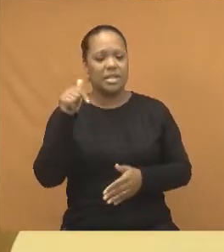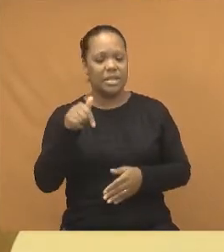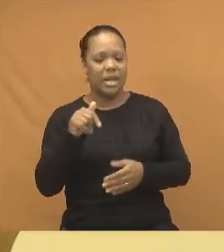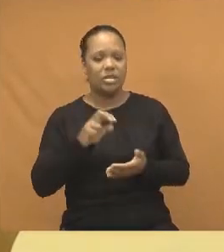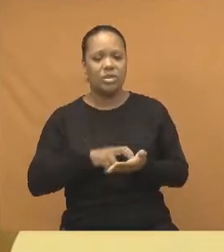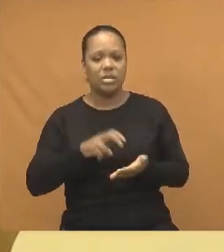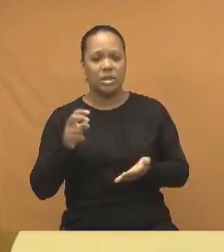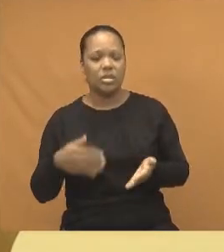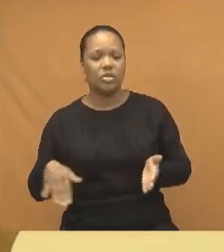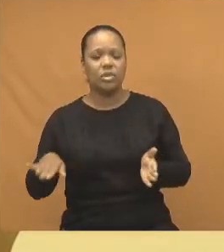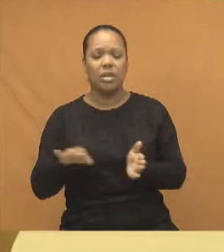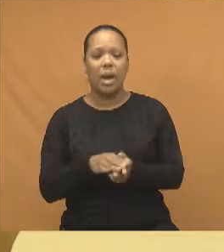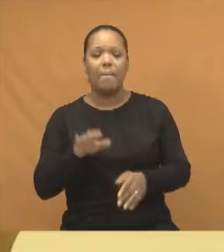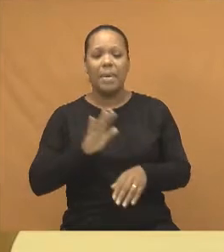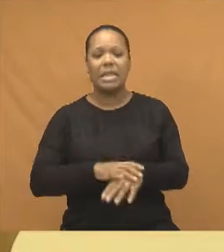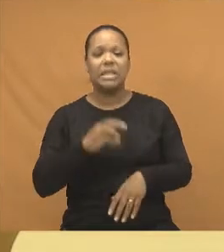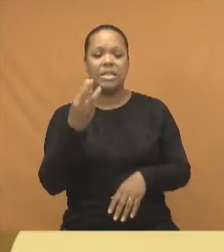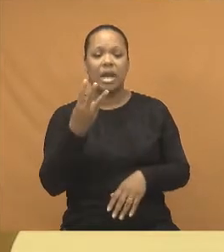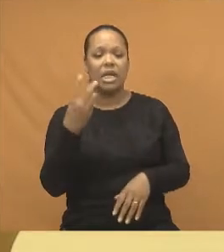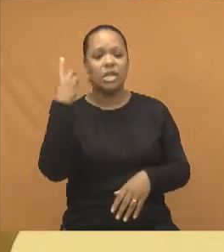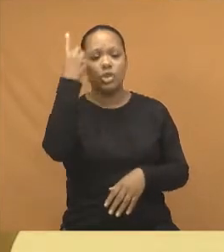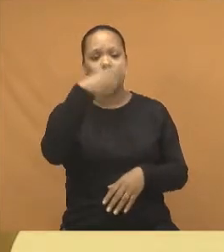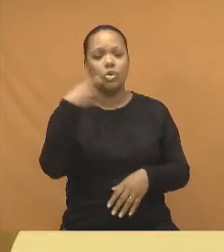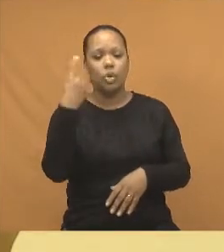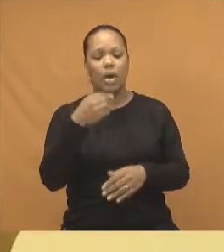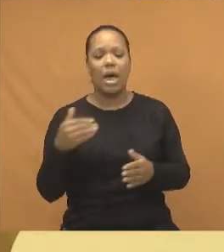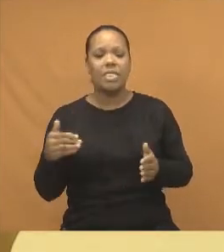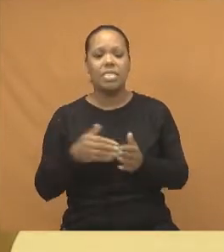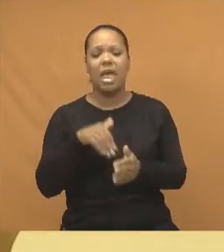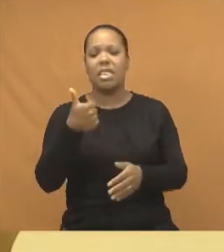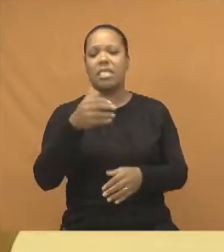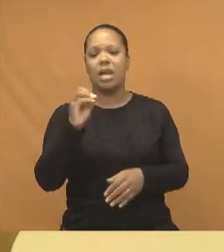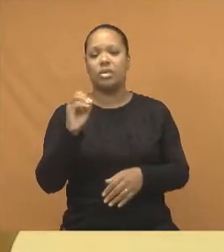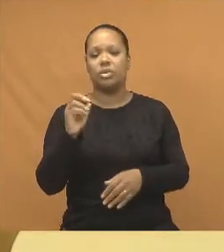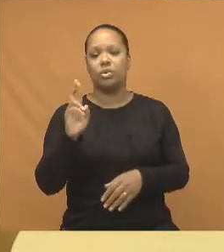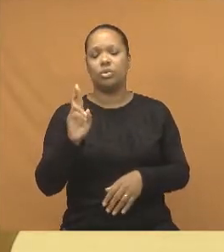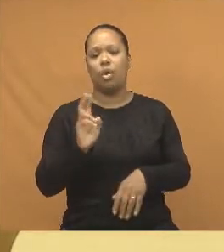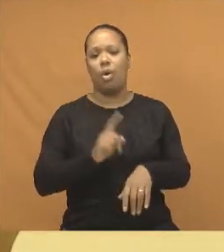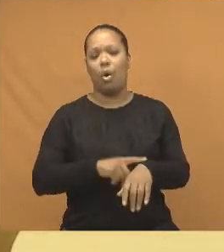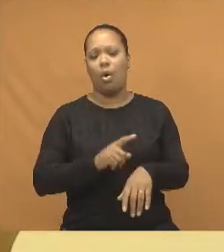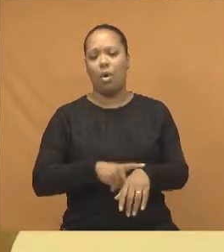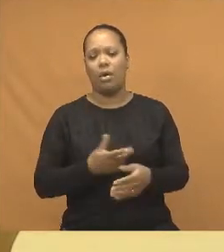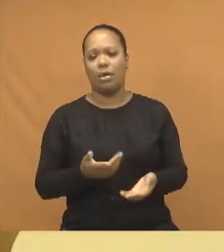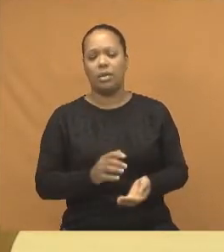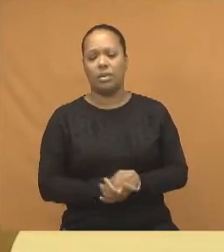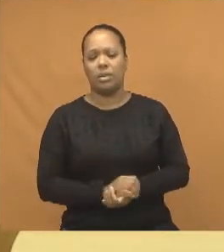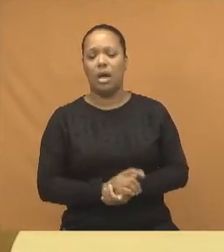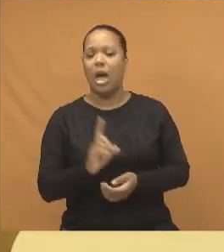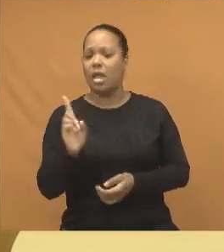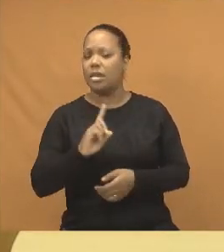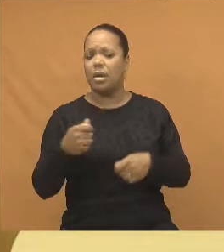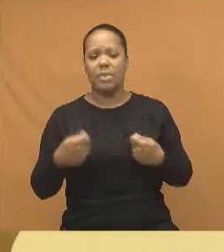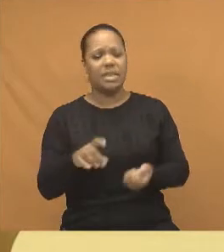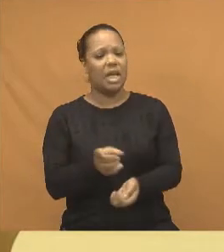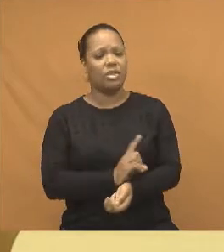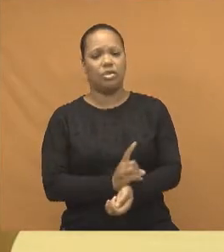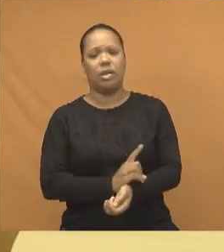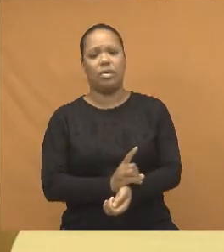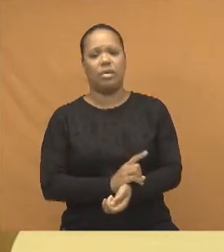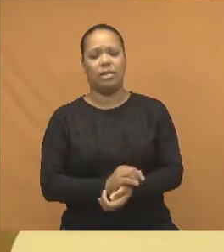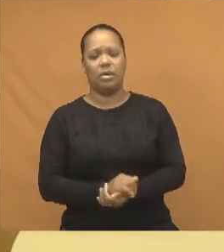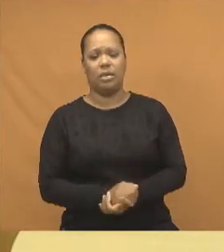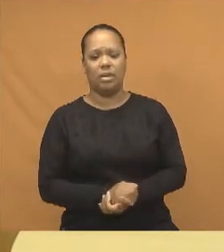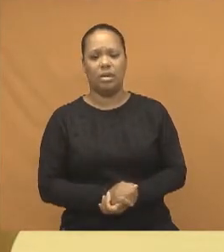Vamos supor que chega lá, fica mais 3 horas, vai 10. Não precisa ser o diabetes tão alto para